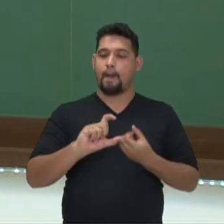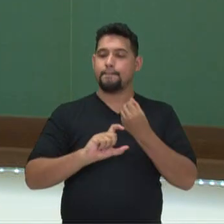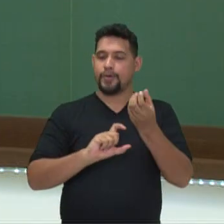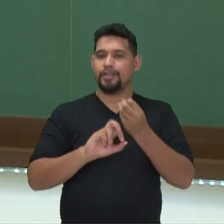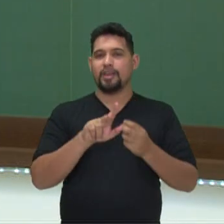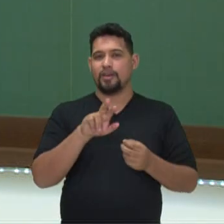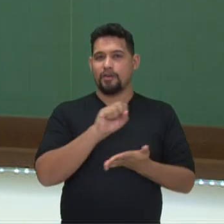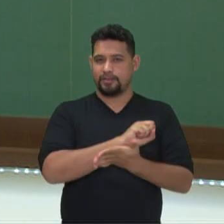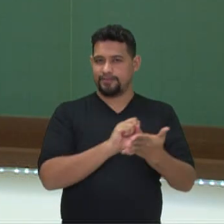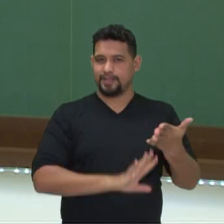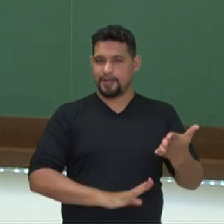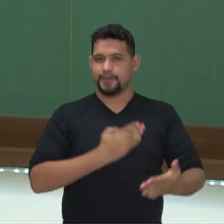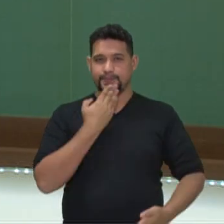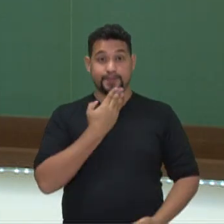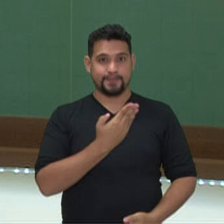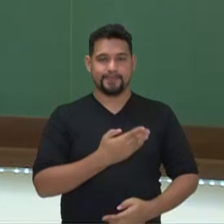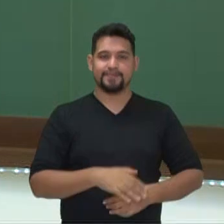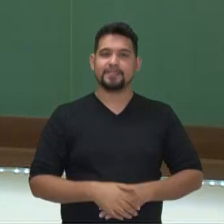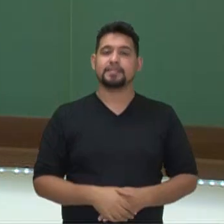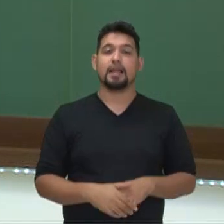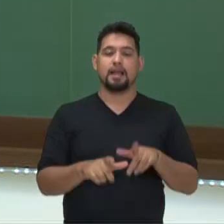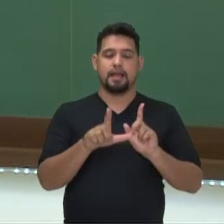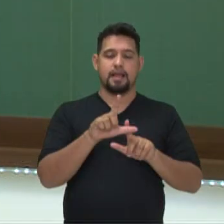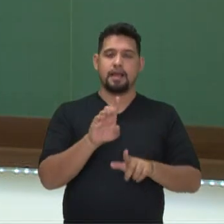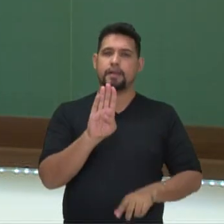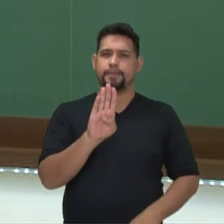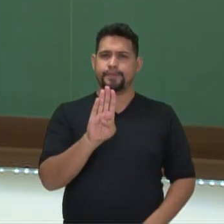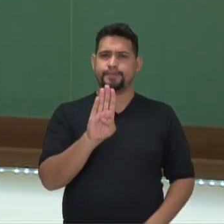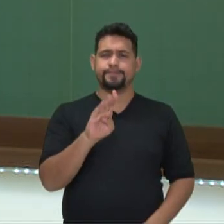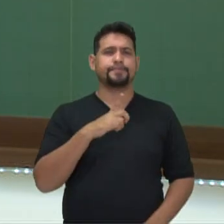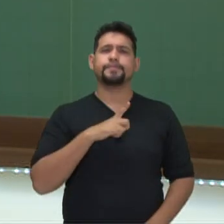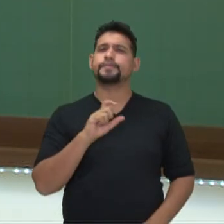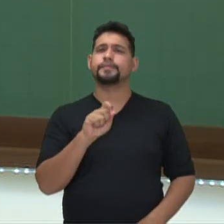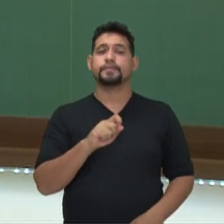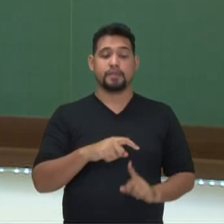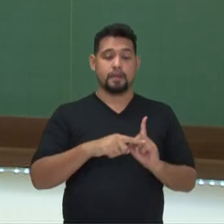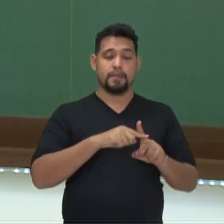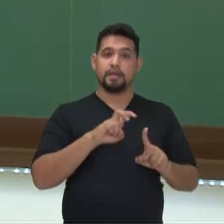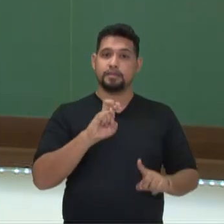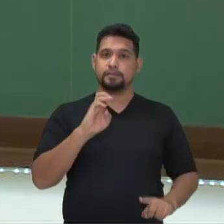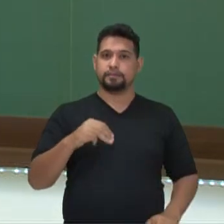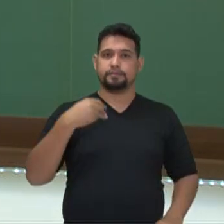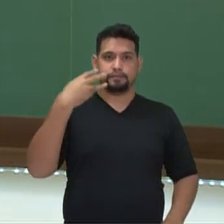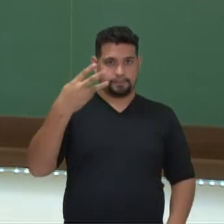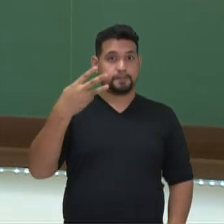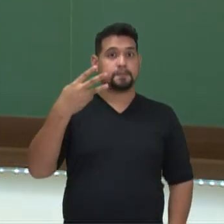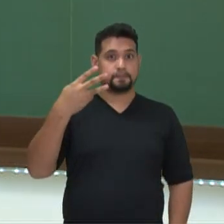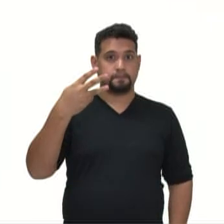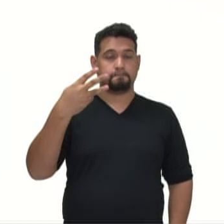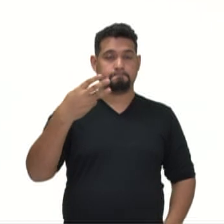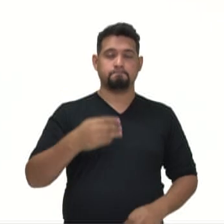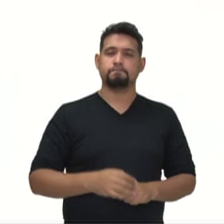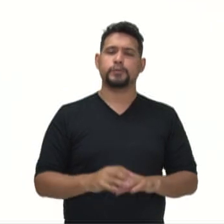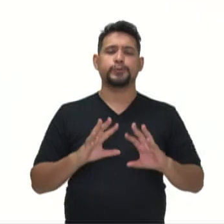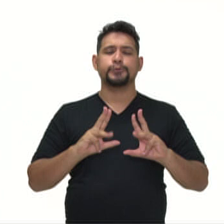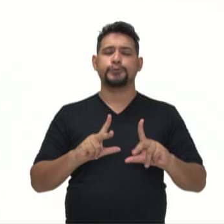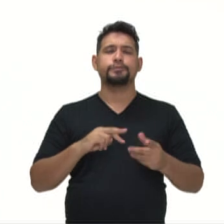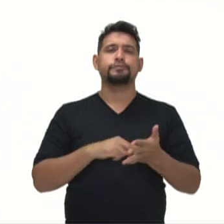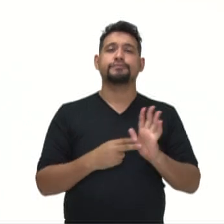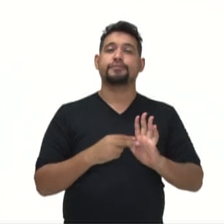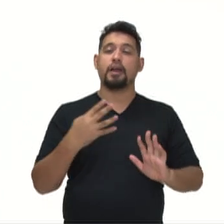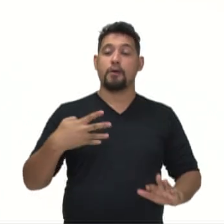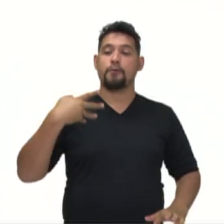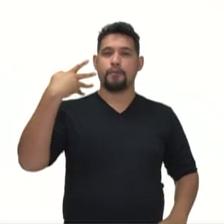exercício pediu, ok? Então, na letra B, nós temos mais 5 elevado à terceira potência, tudo isso elevado